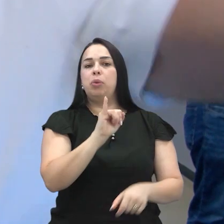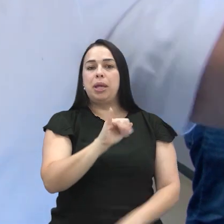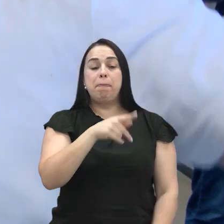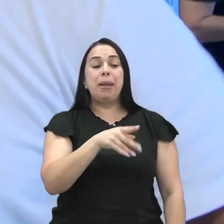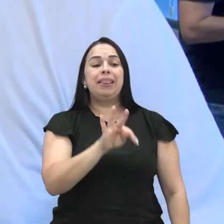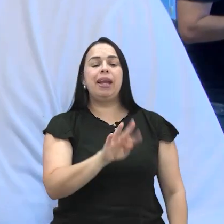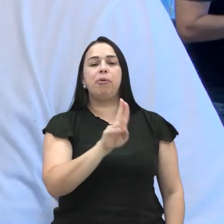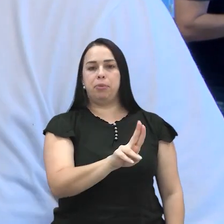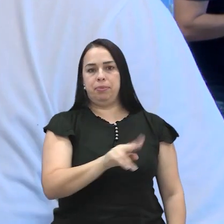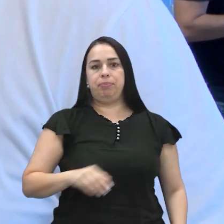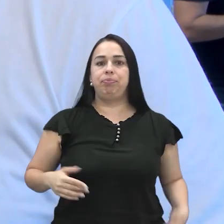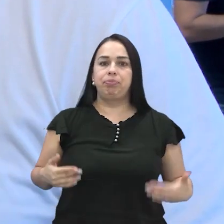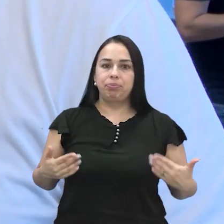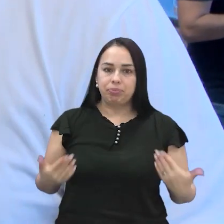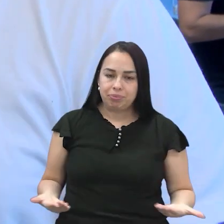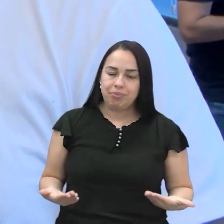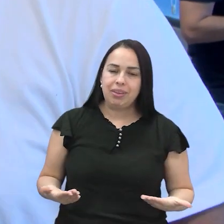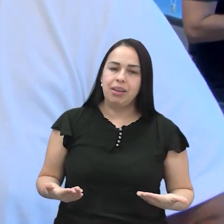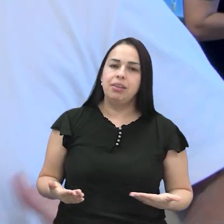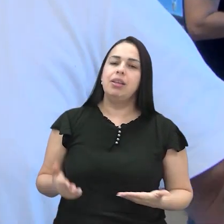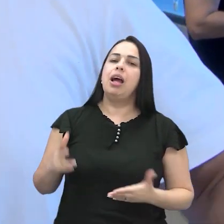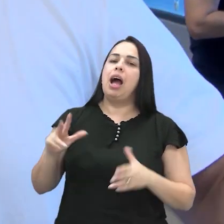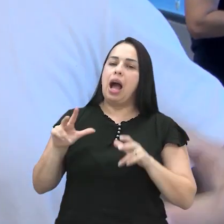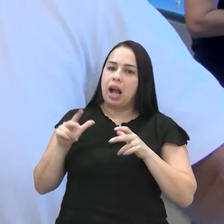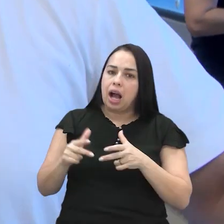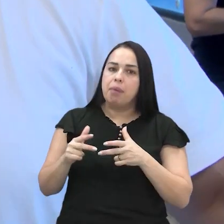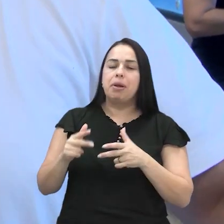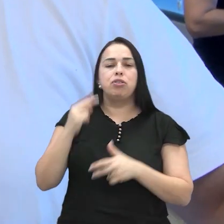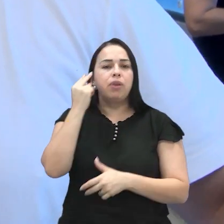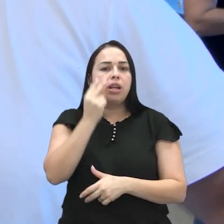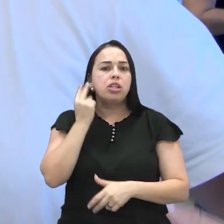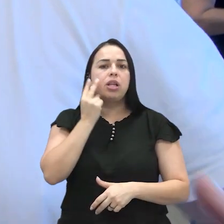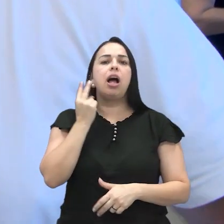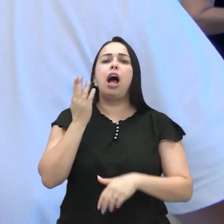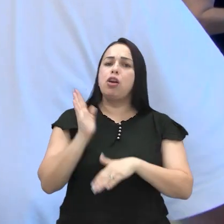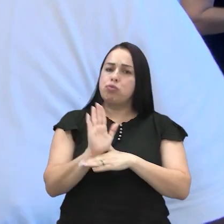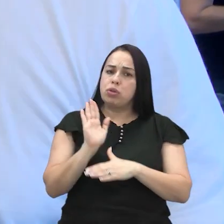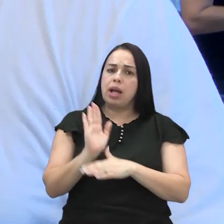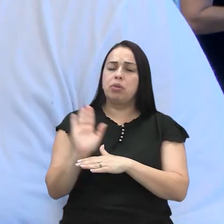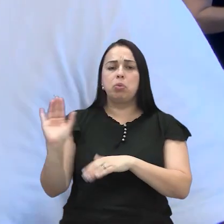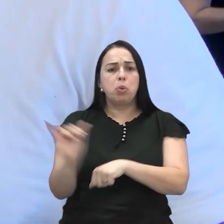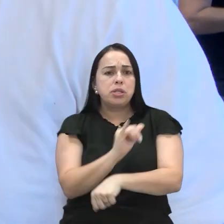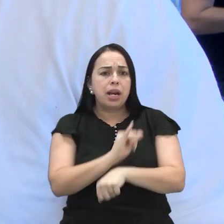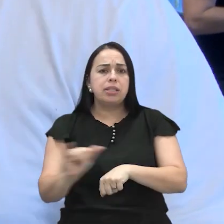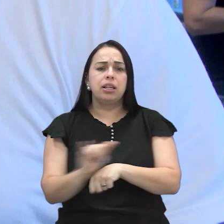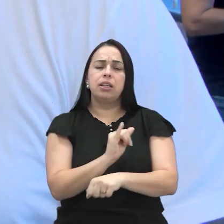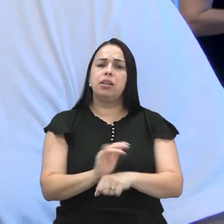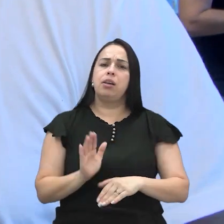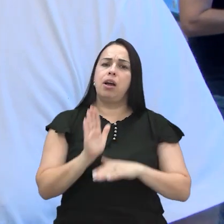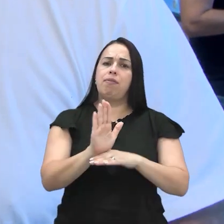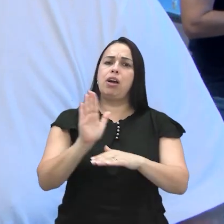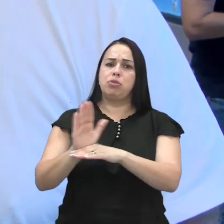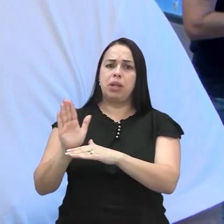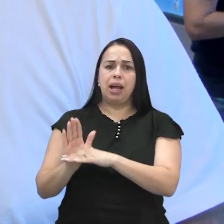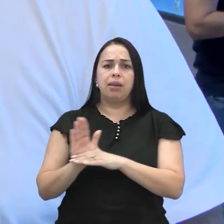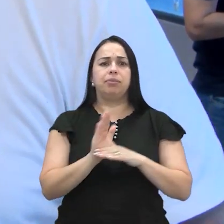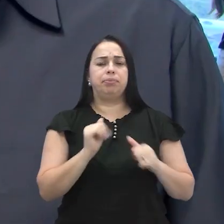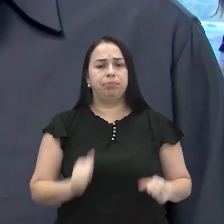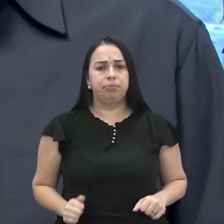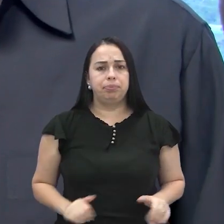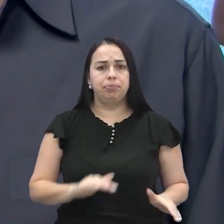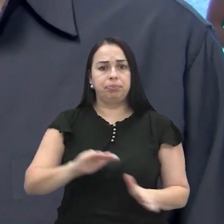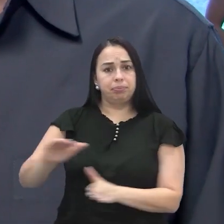o IPTU daquele proprietário. Então, assim, a Câmara contribuindo também com as ações que pode ajudar muito na questão da